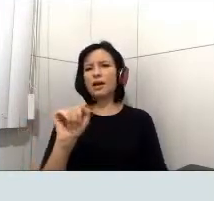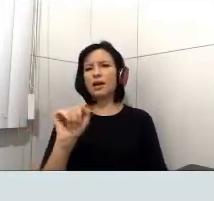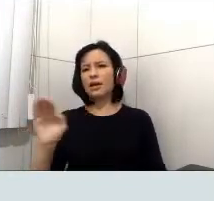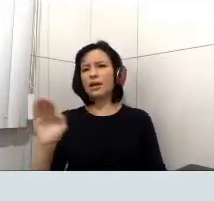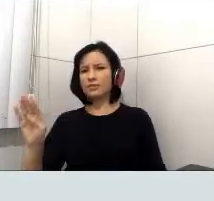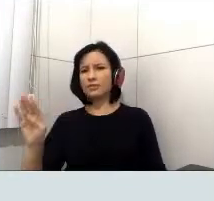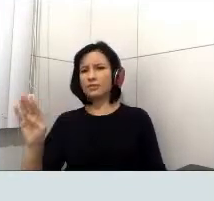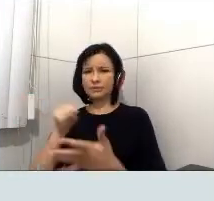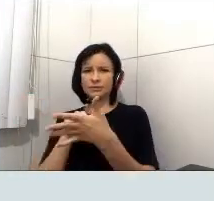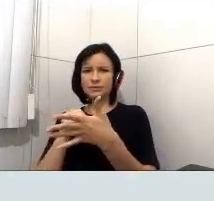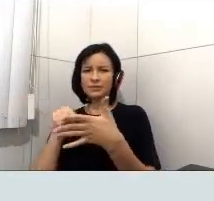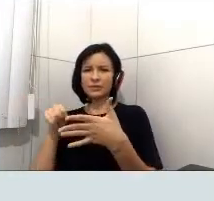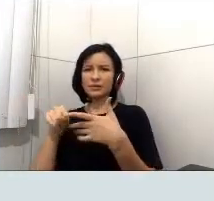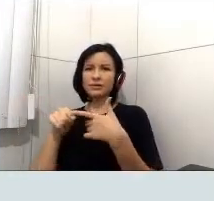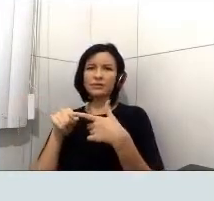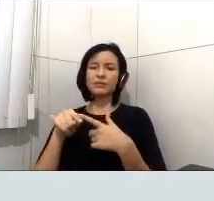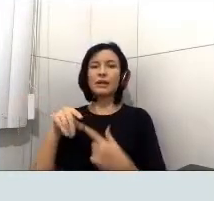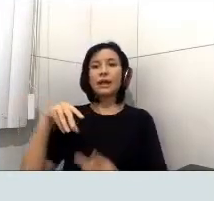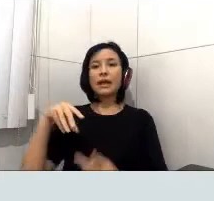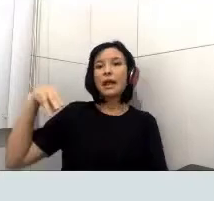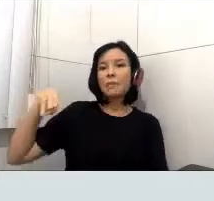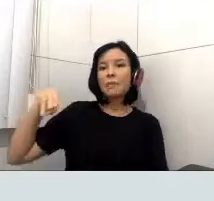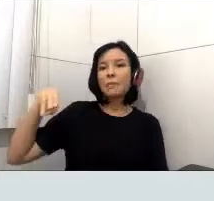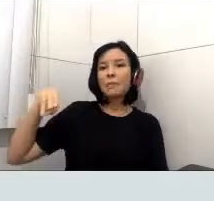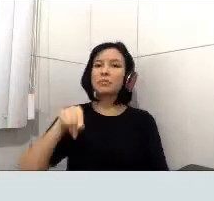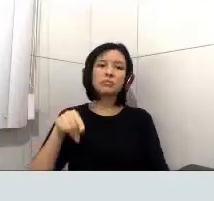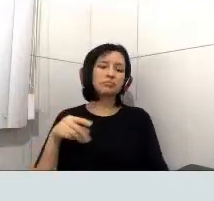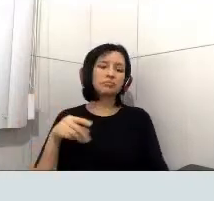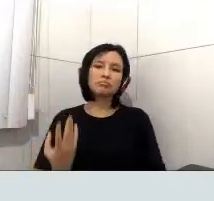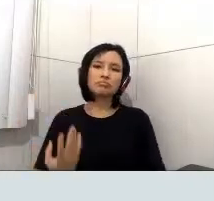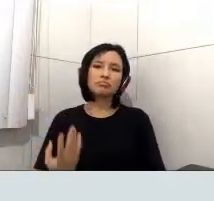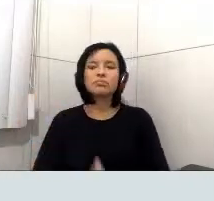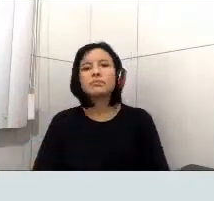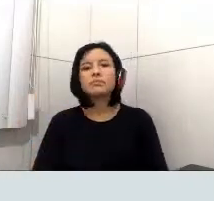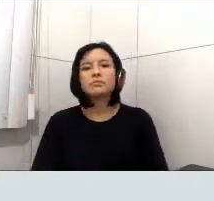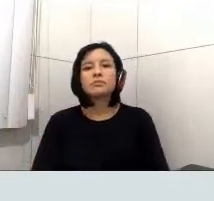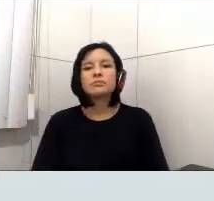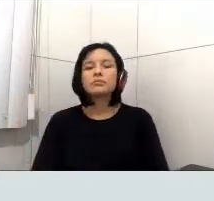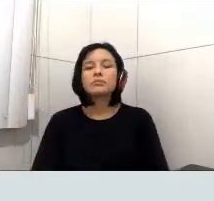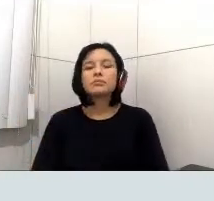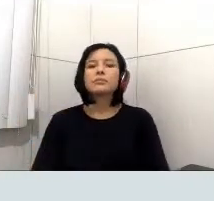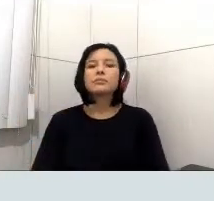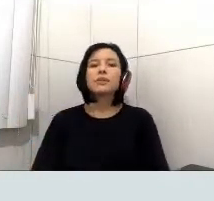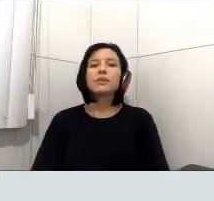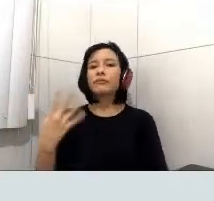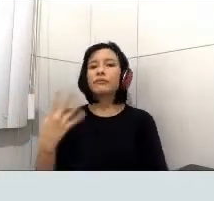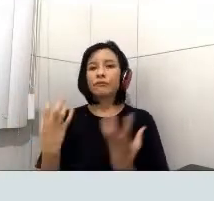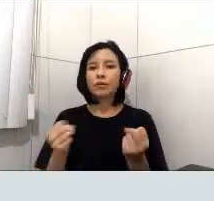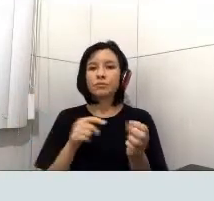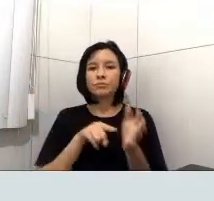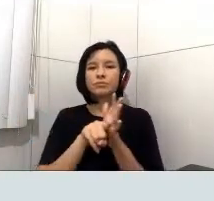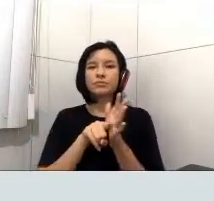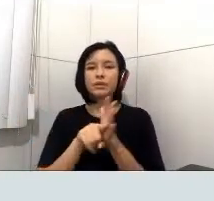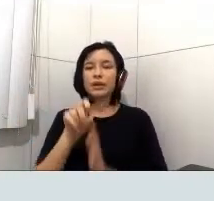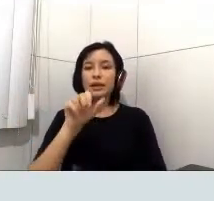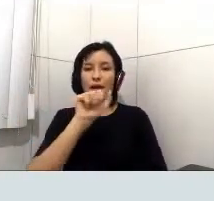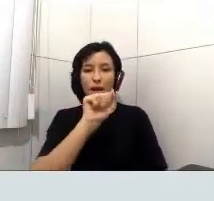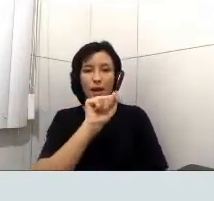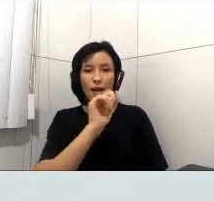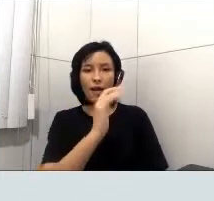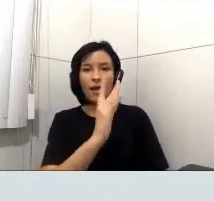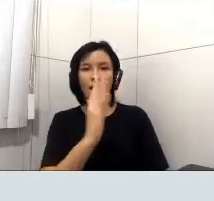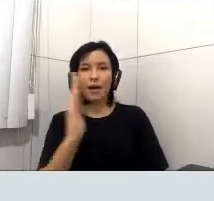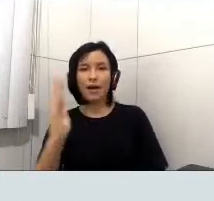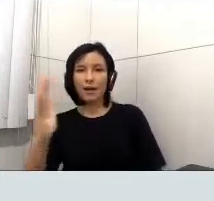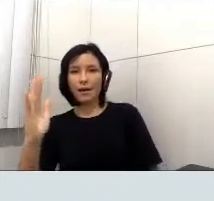médio de AB. Ok. Então, vamos analisar. De A até M, nós temos